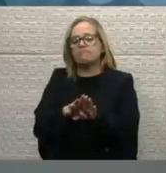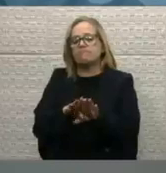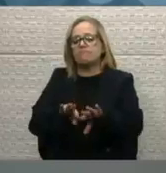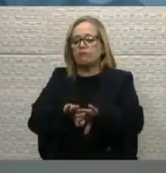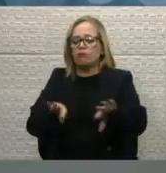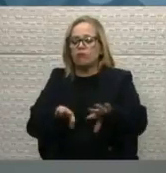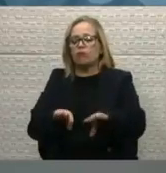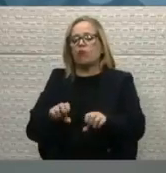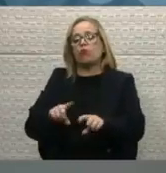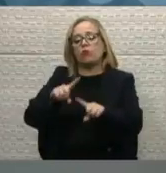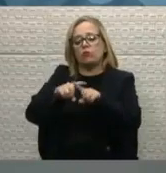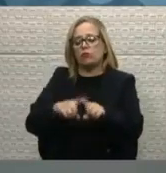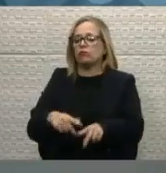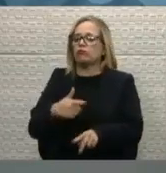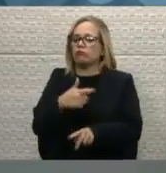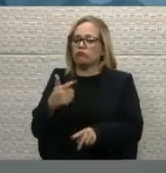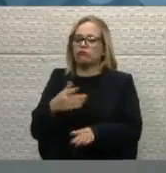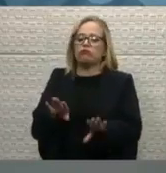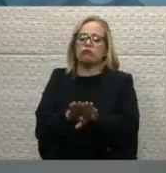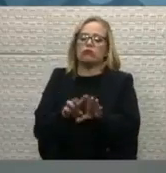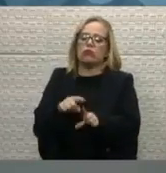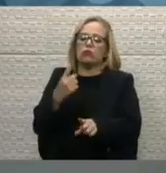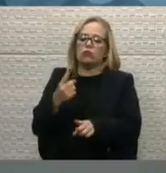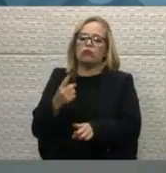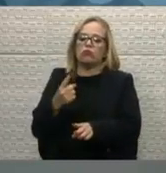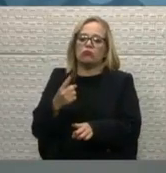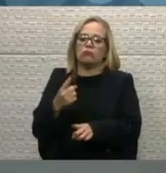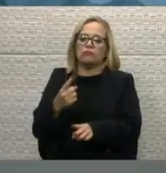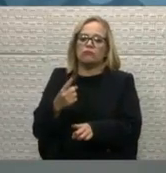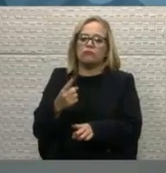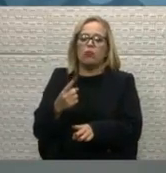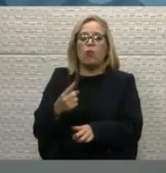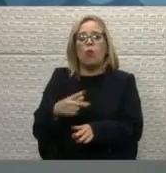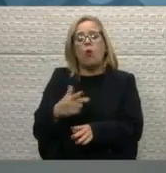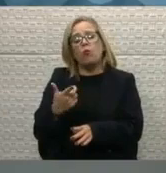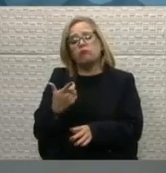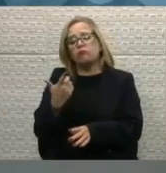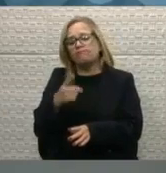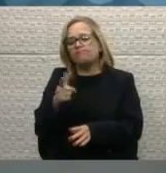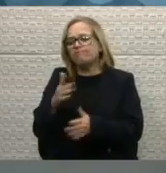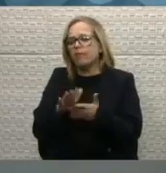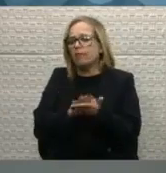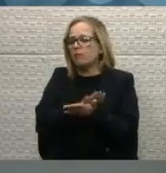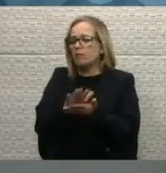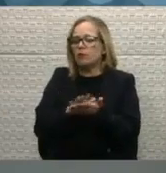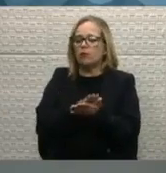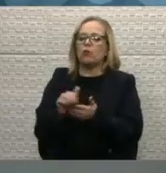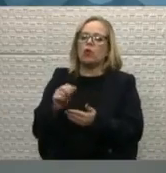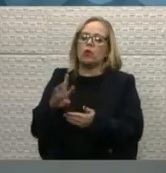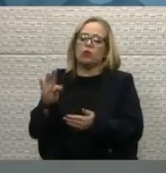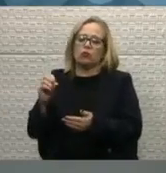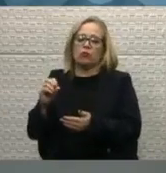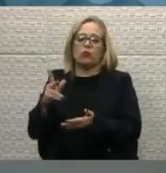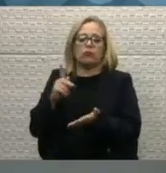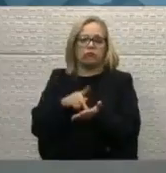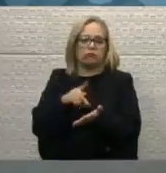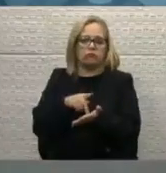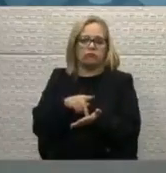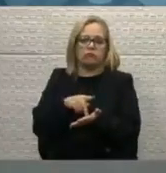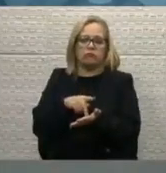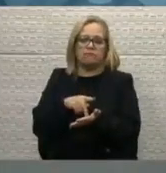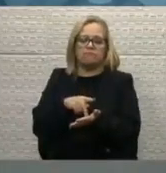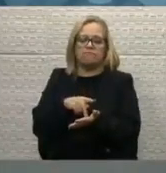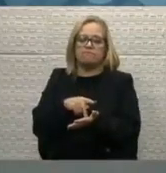raiz com multiplicidade 2, ou seja, um autovalor, ou não possuir nenhum autovalor real. Então,